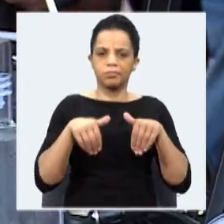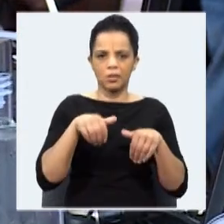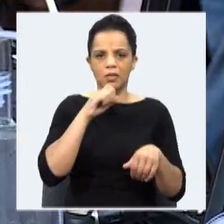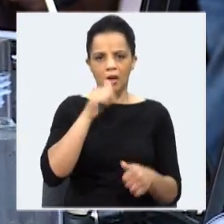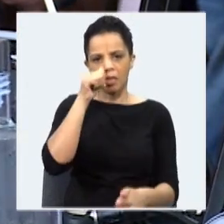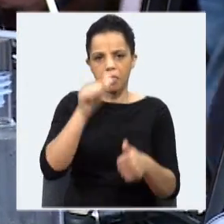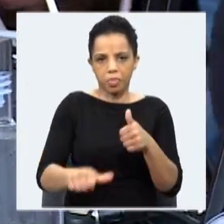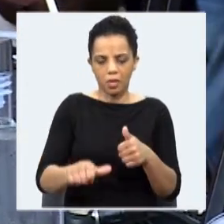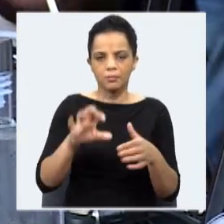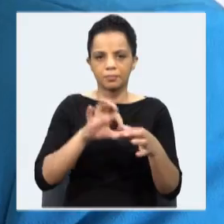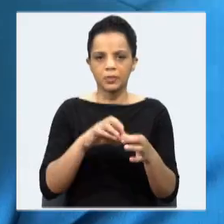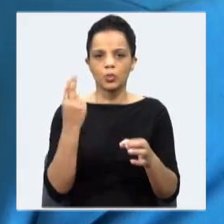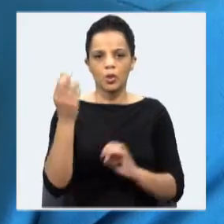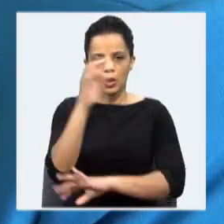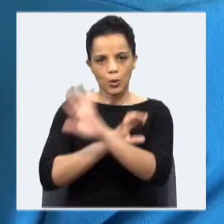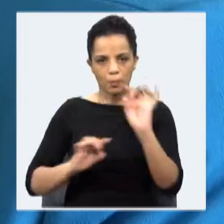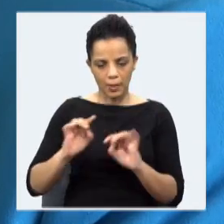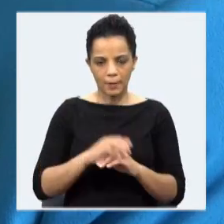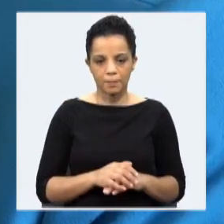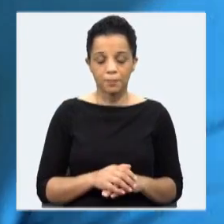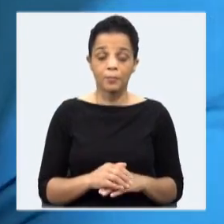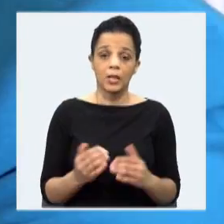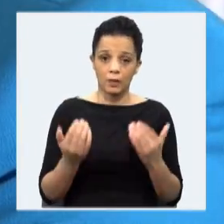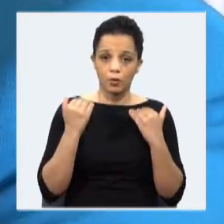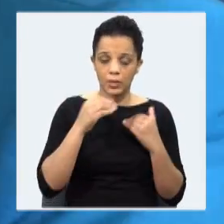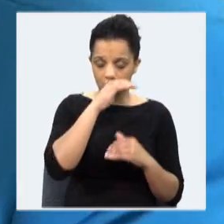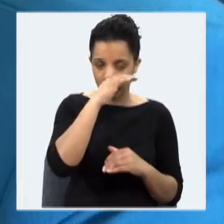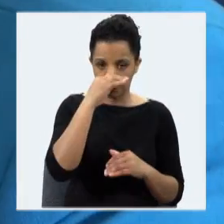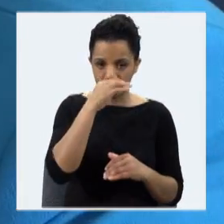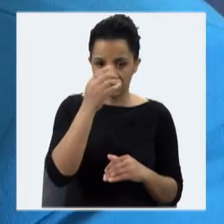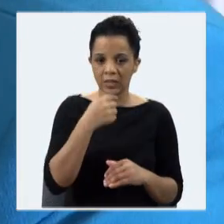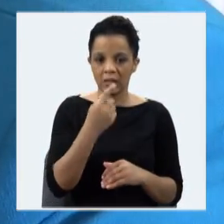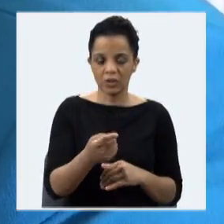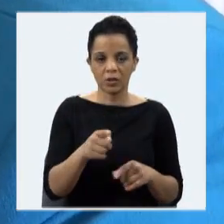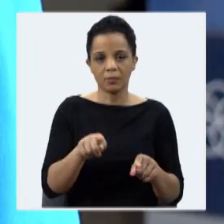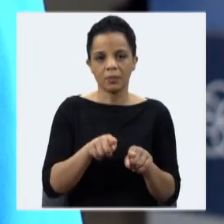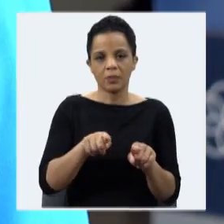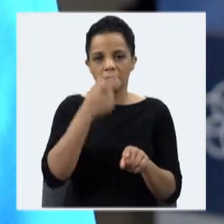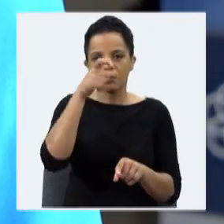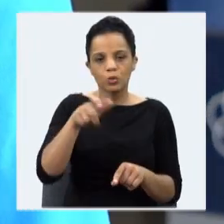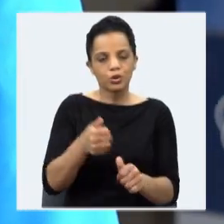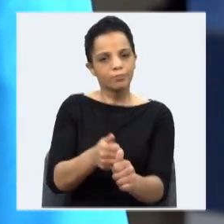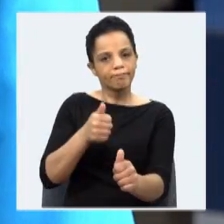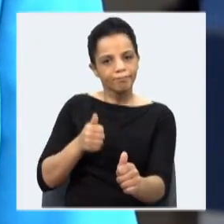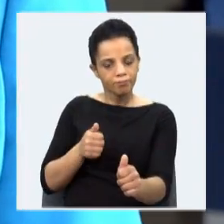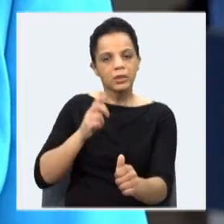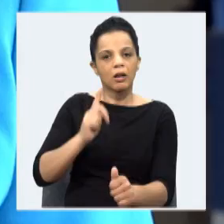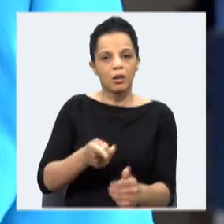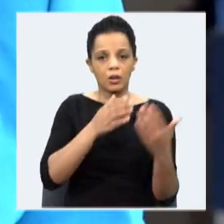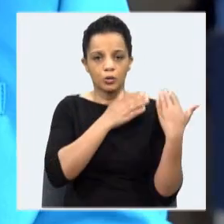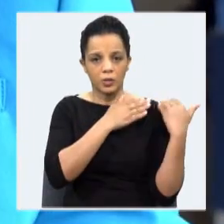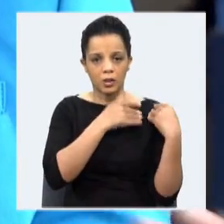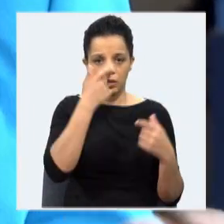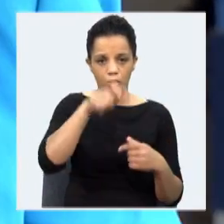tem sido o inimigo número um dos valores da União Europeia. Bom, esses números dizem que há um afastamento e é um afastamento que